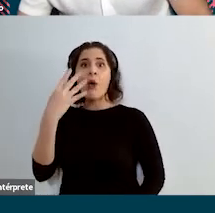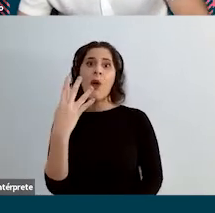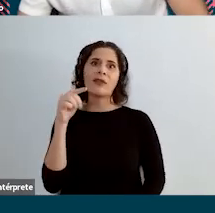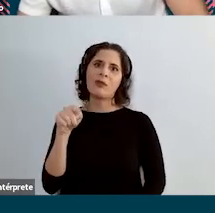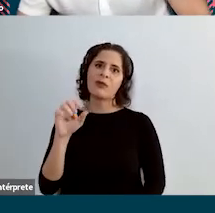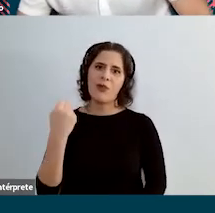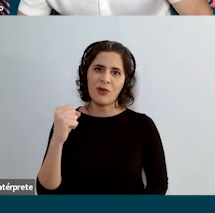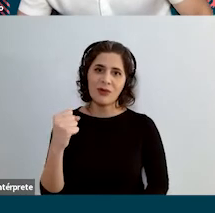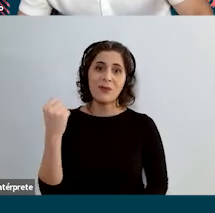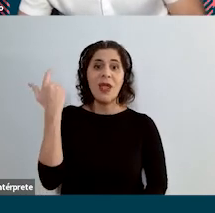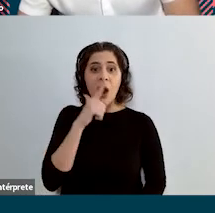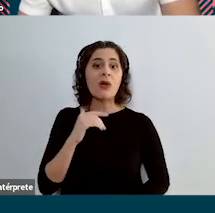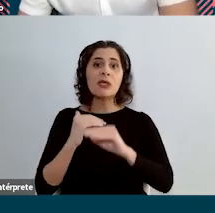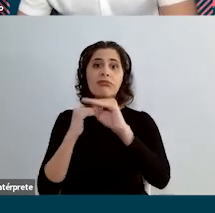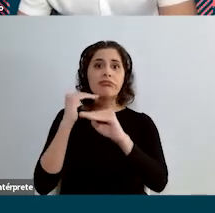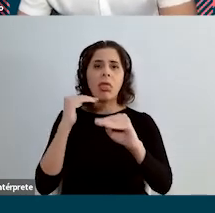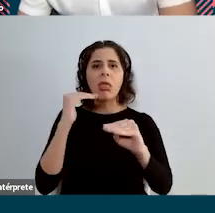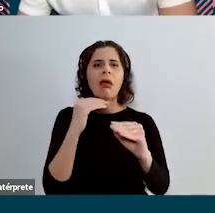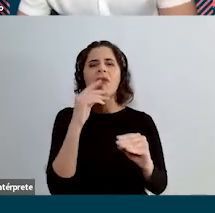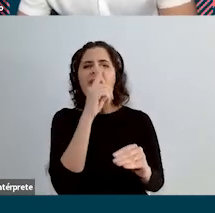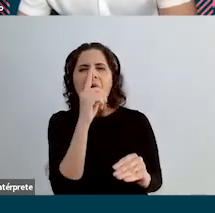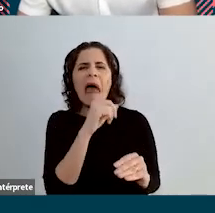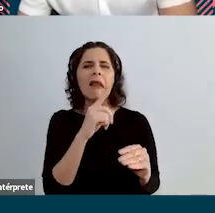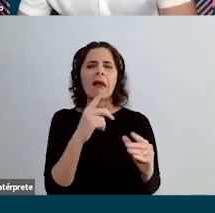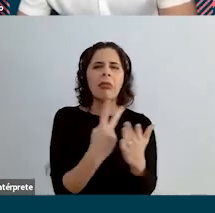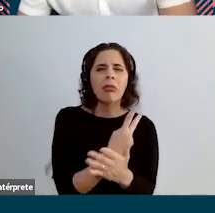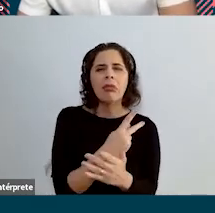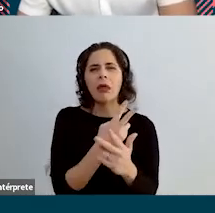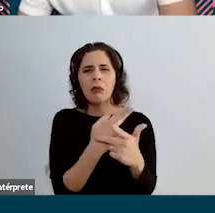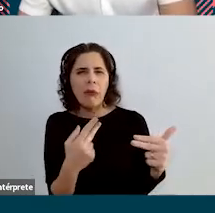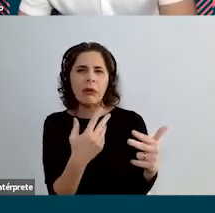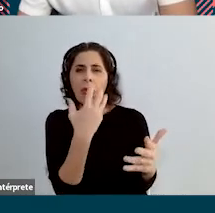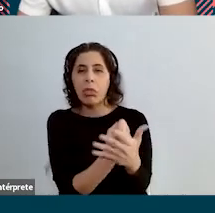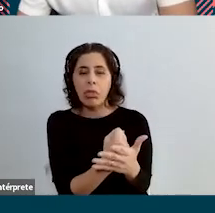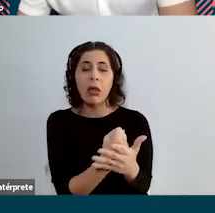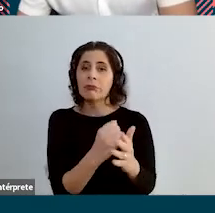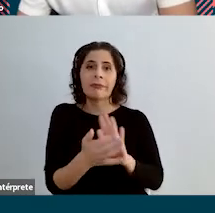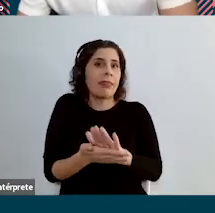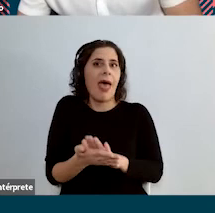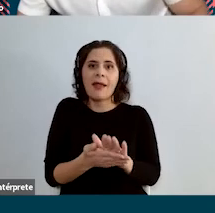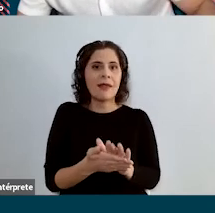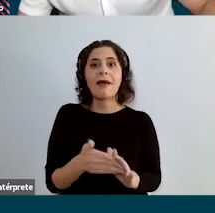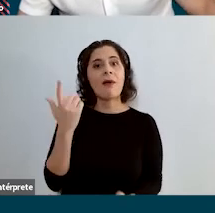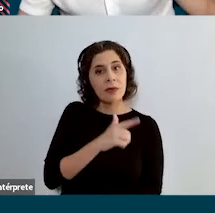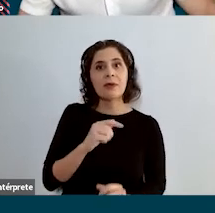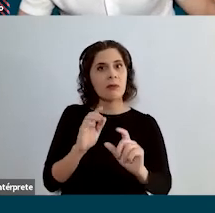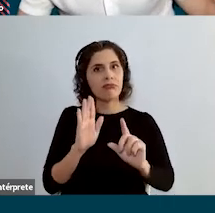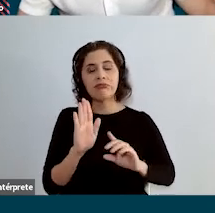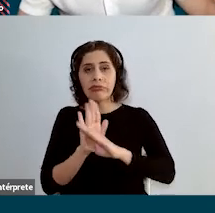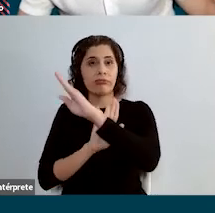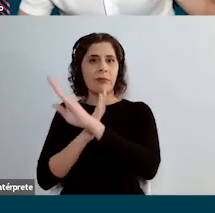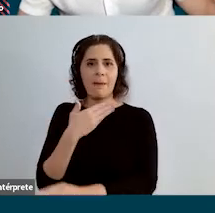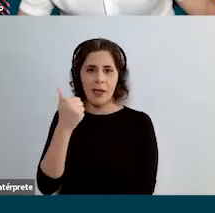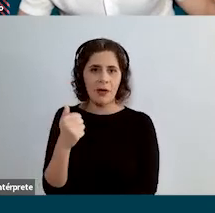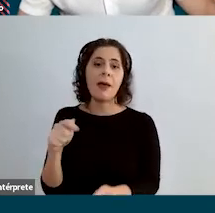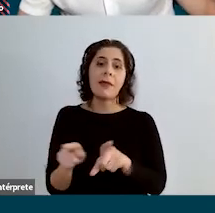teve uma estabilização de 95% da app sem crash, tanto iOS quanto Android, e a nossa disponibilidade de